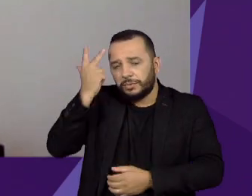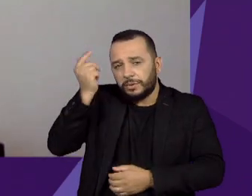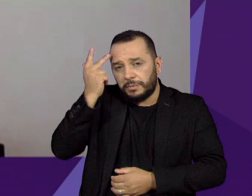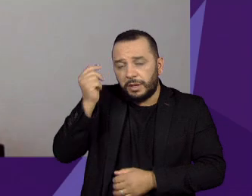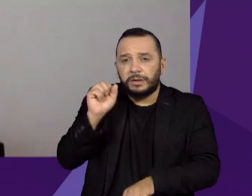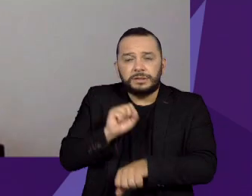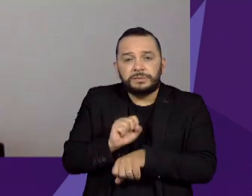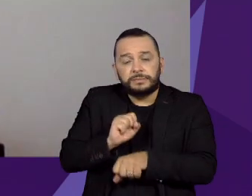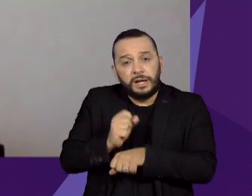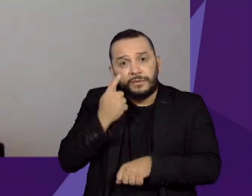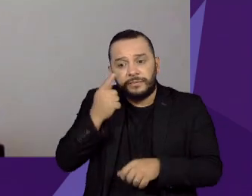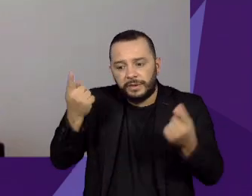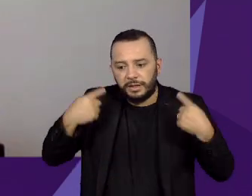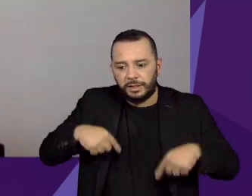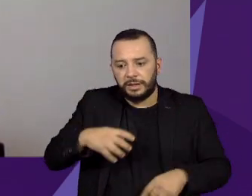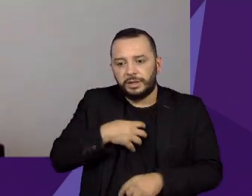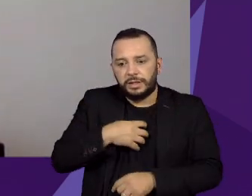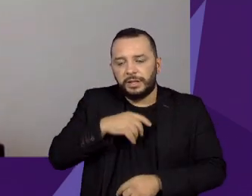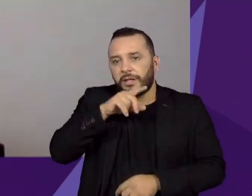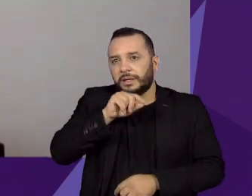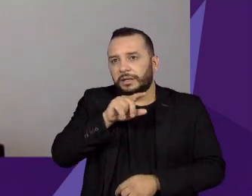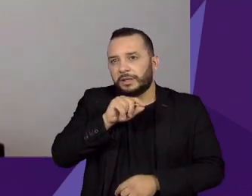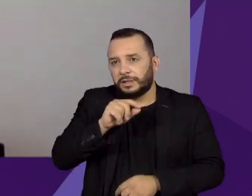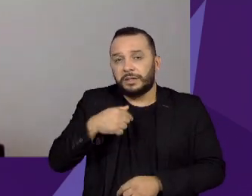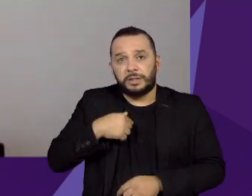veja os sintomas.